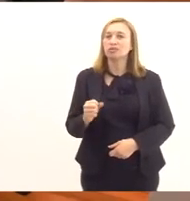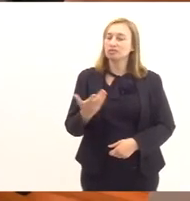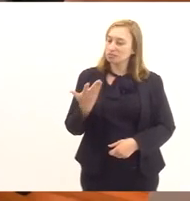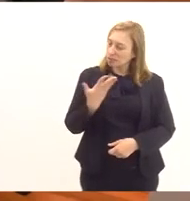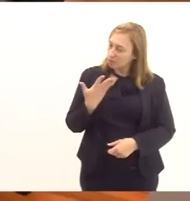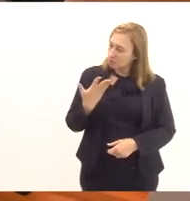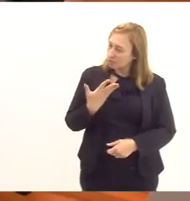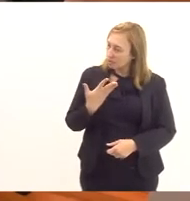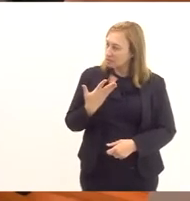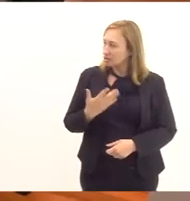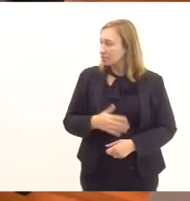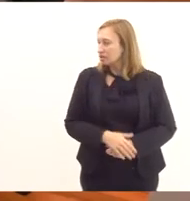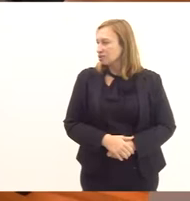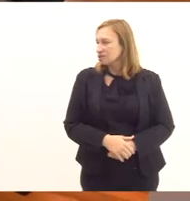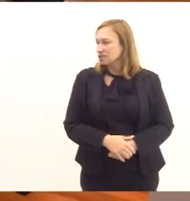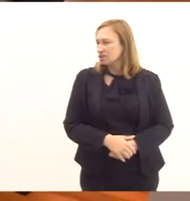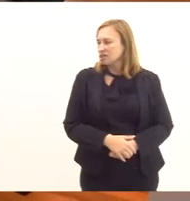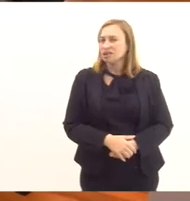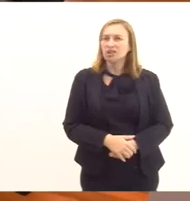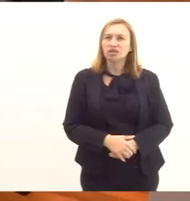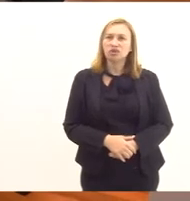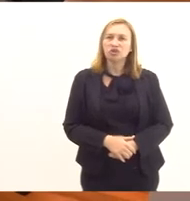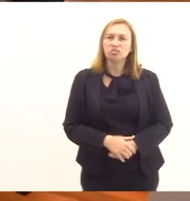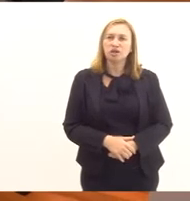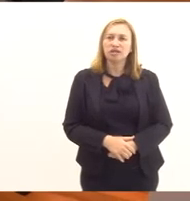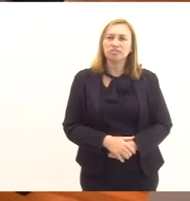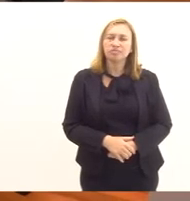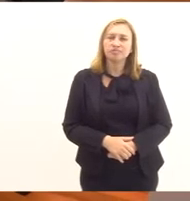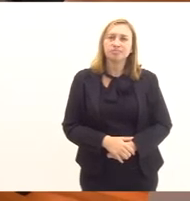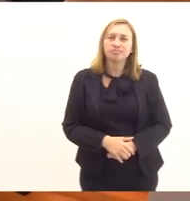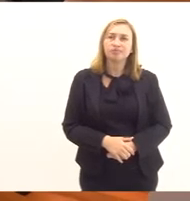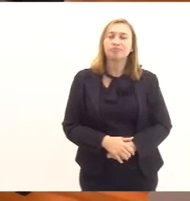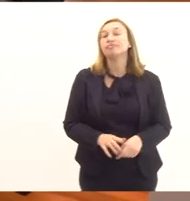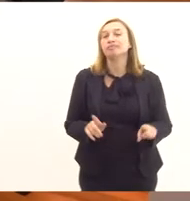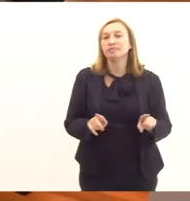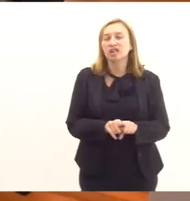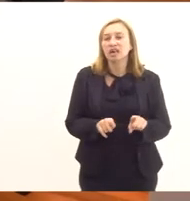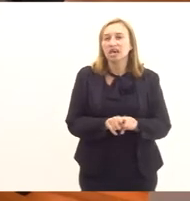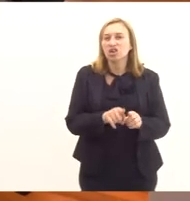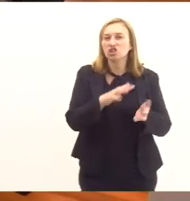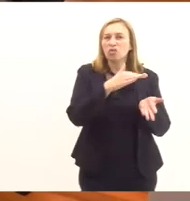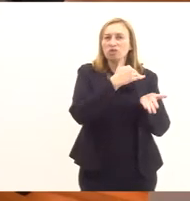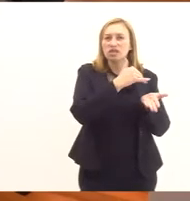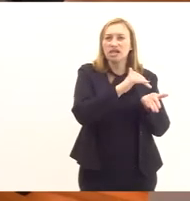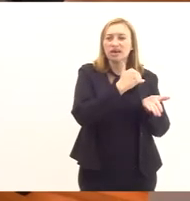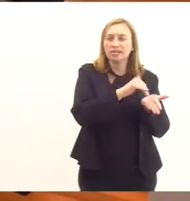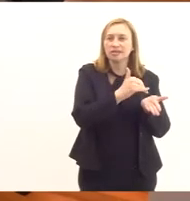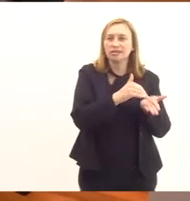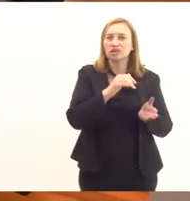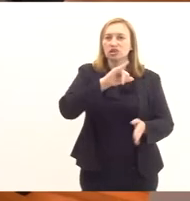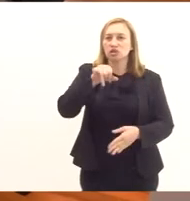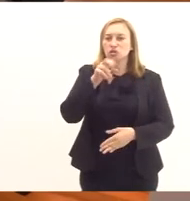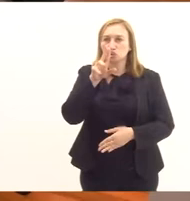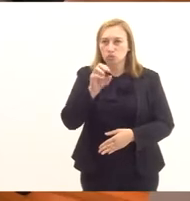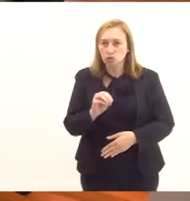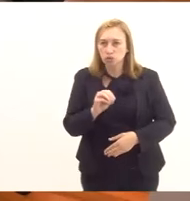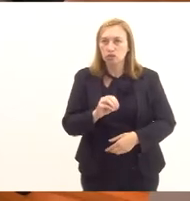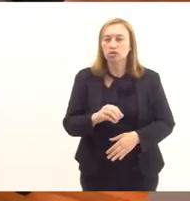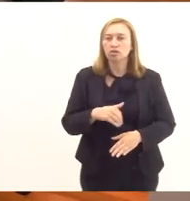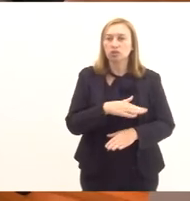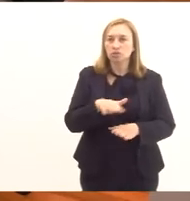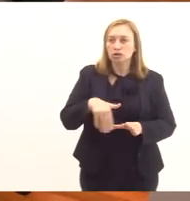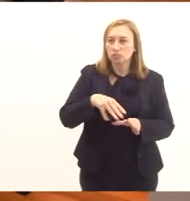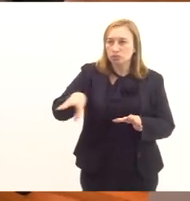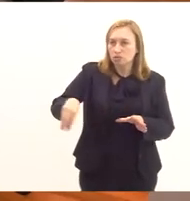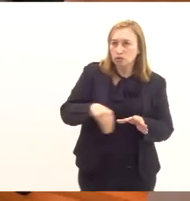conterrâneo meu presidente da Câmara engo Ramos comprimento secretário Júlio complementando vossa excelência' comprimento aqui todos